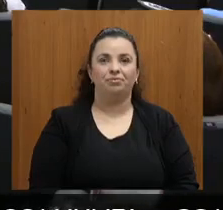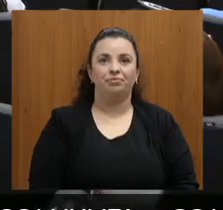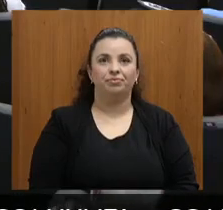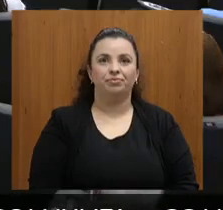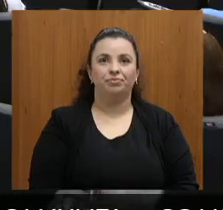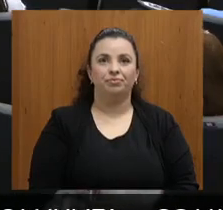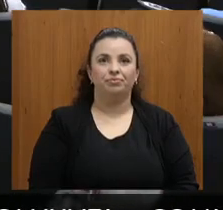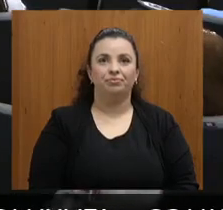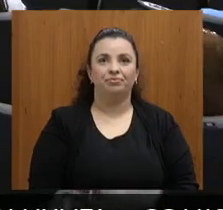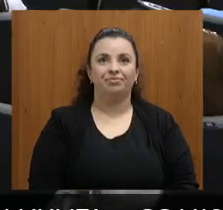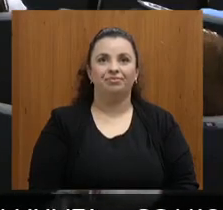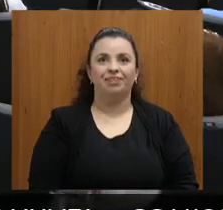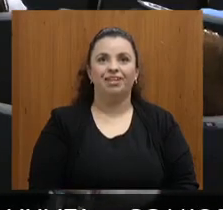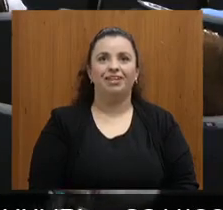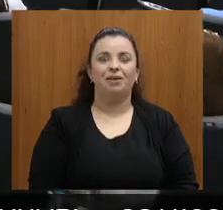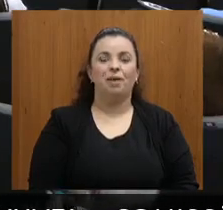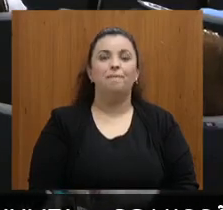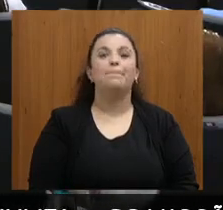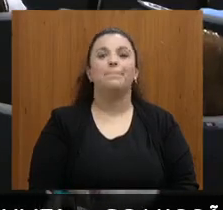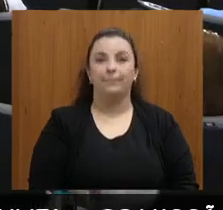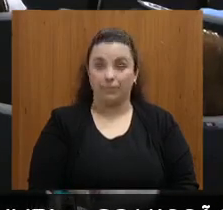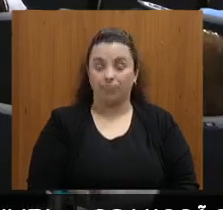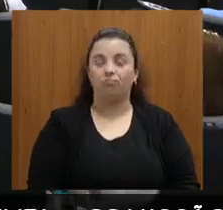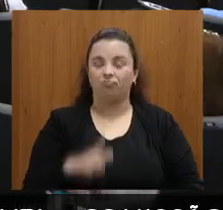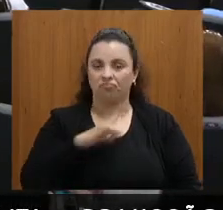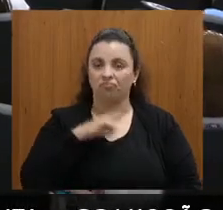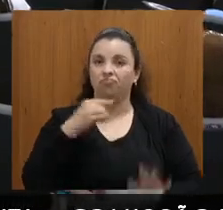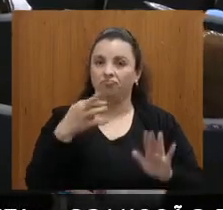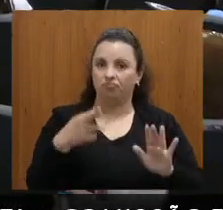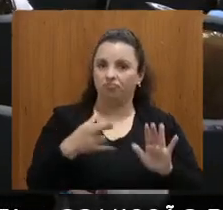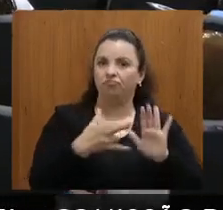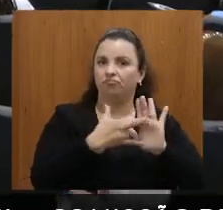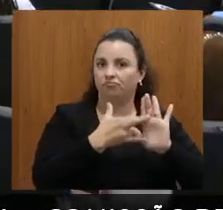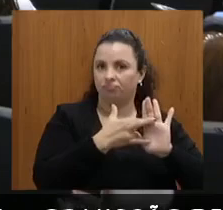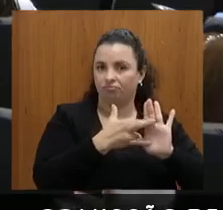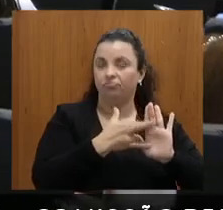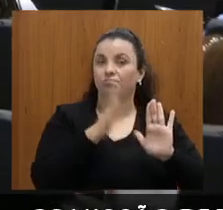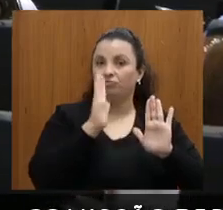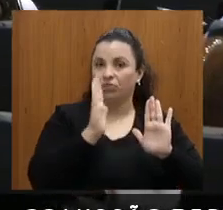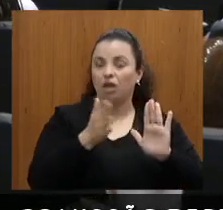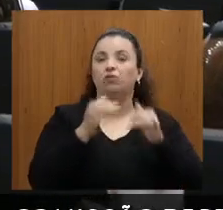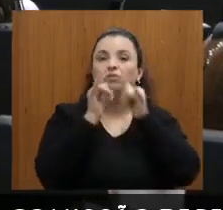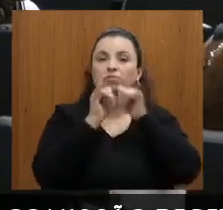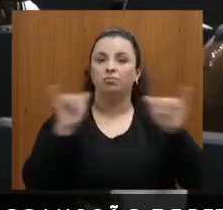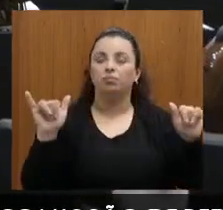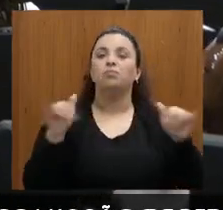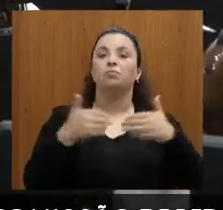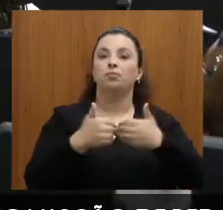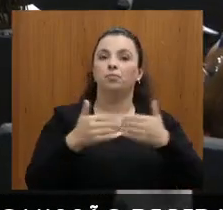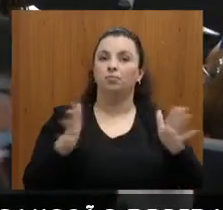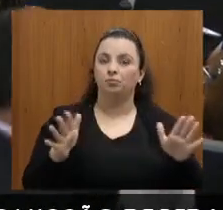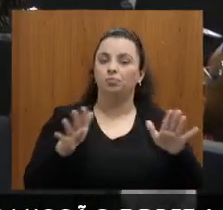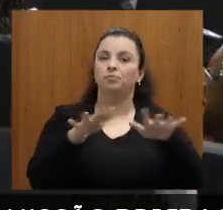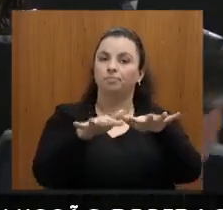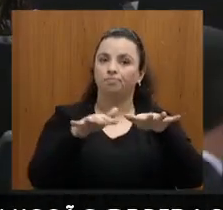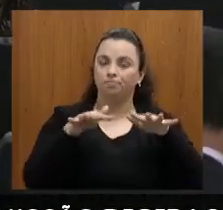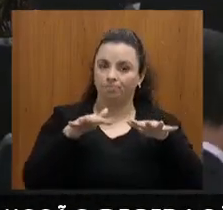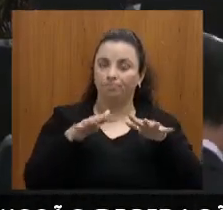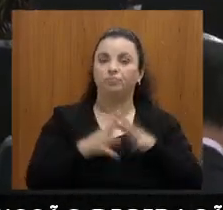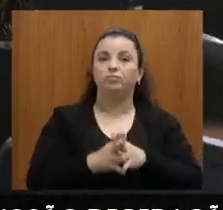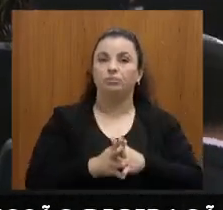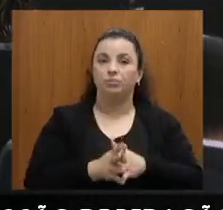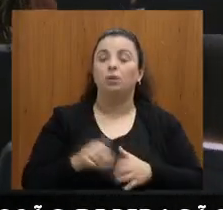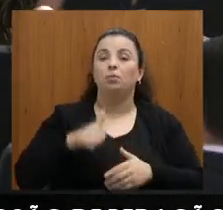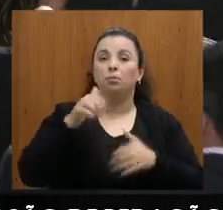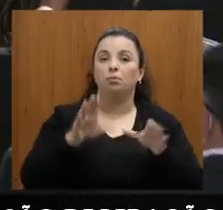sustente, está aberto. Havendo número regimental, declaro aberta a sessão da primeira